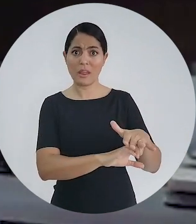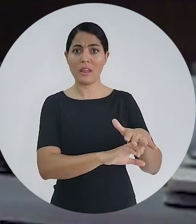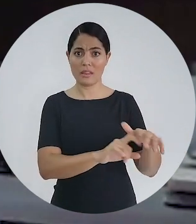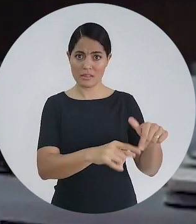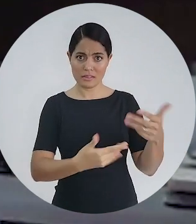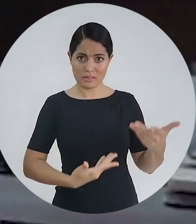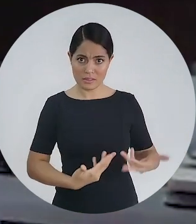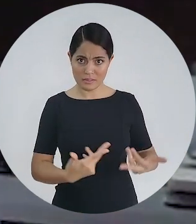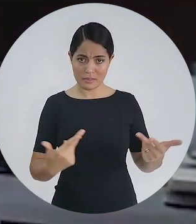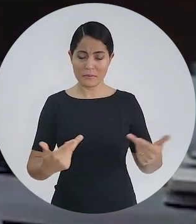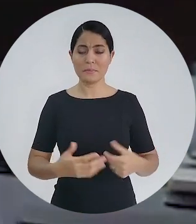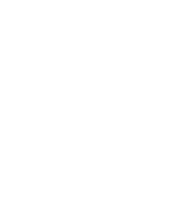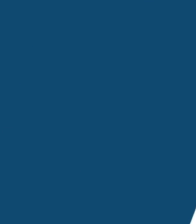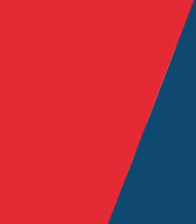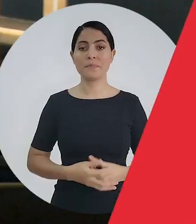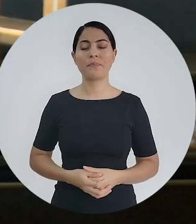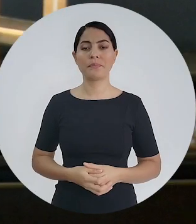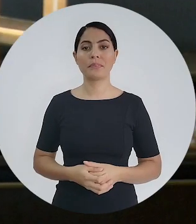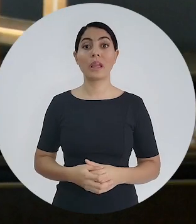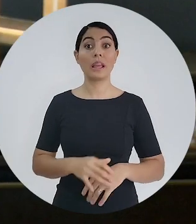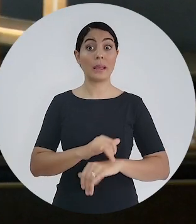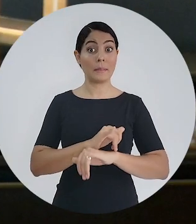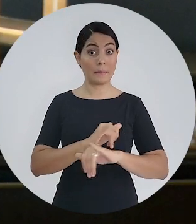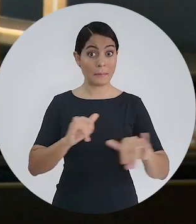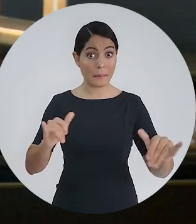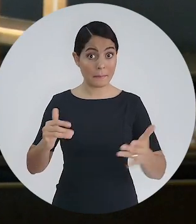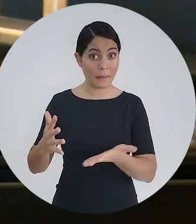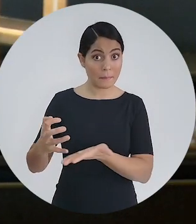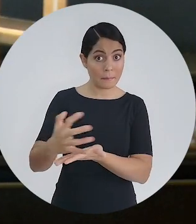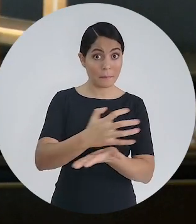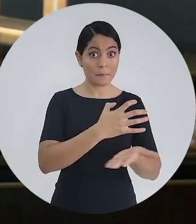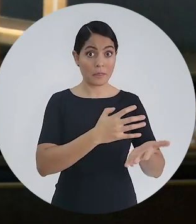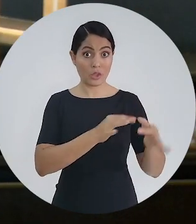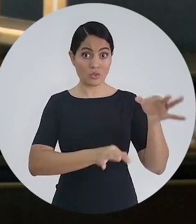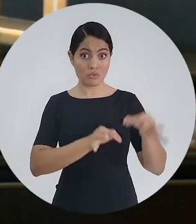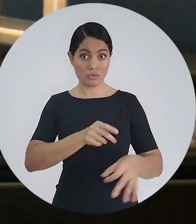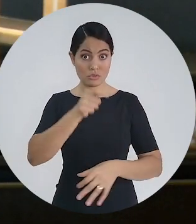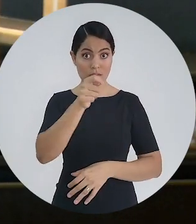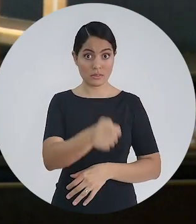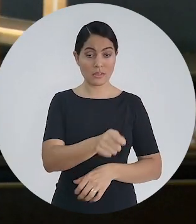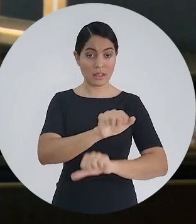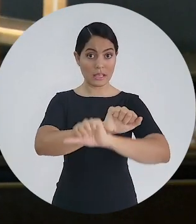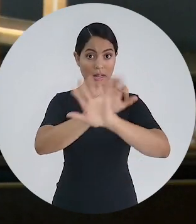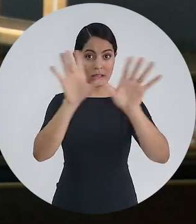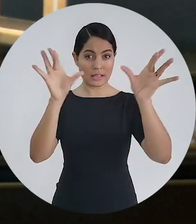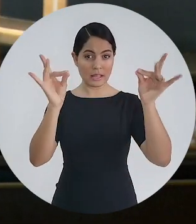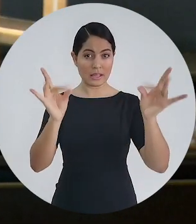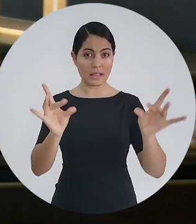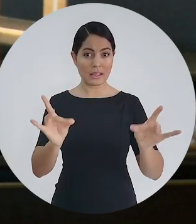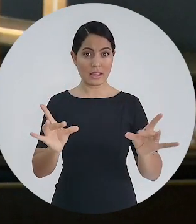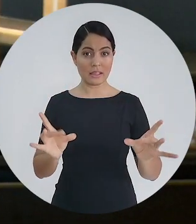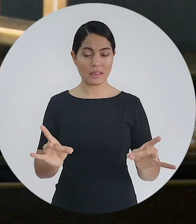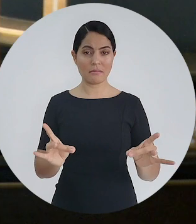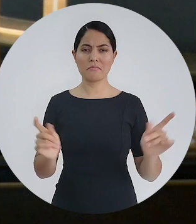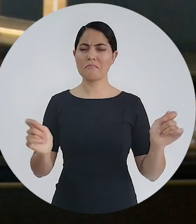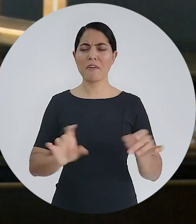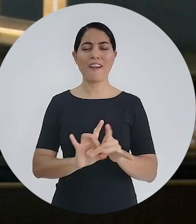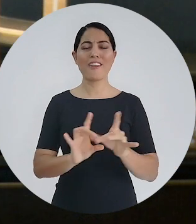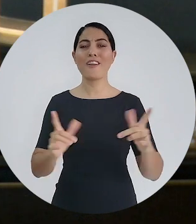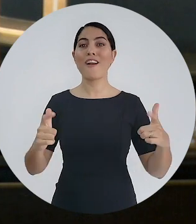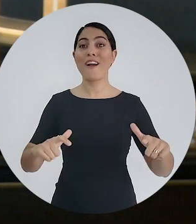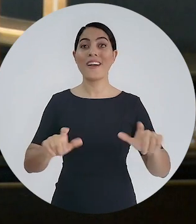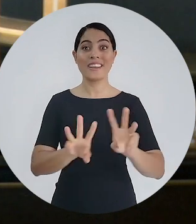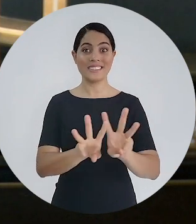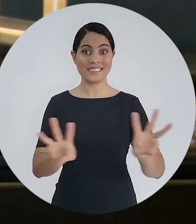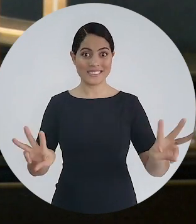nossos fornecedores. Informação, decisões judiciais, transparência e credibilidade.